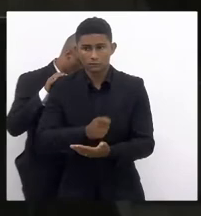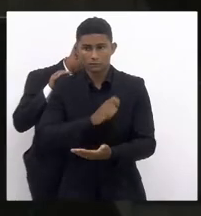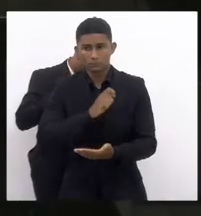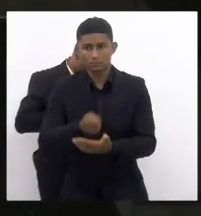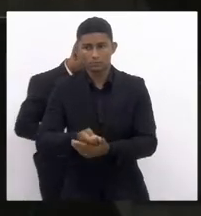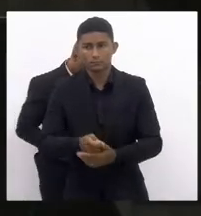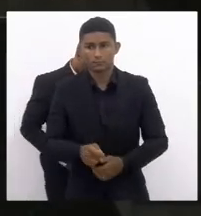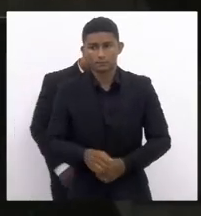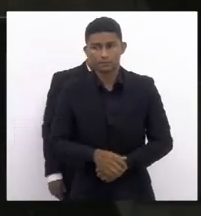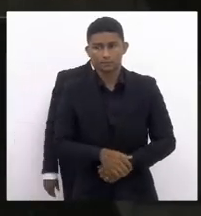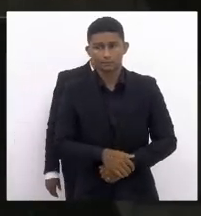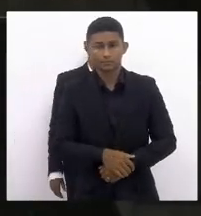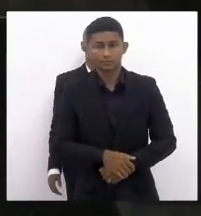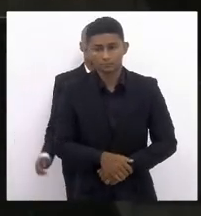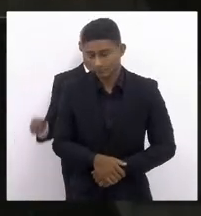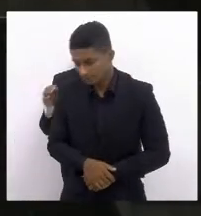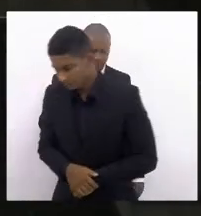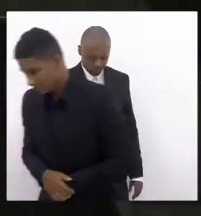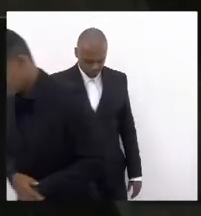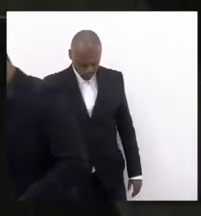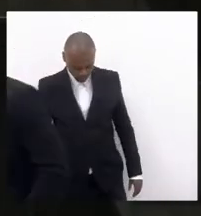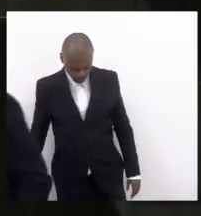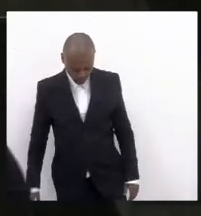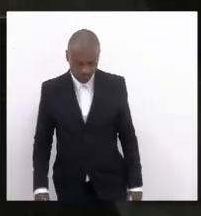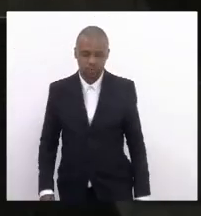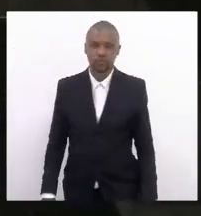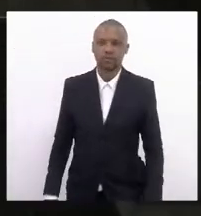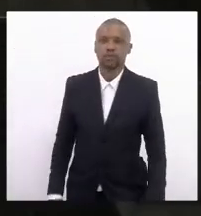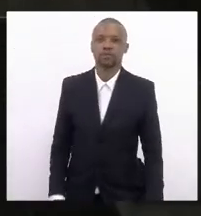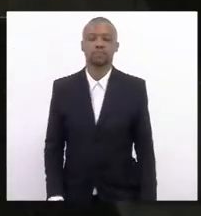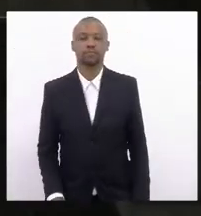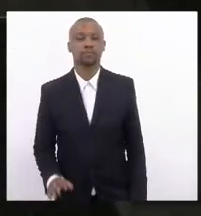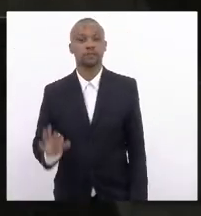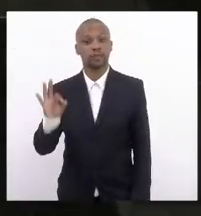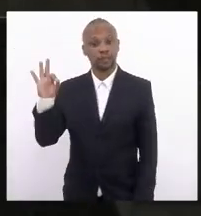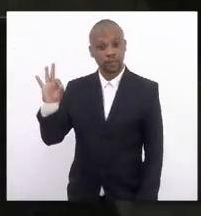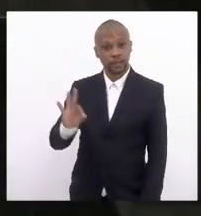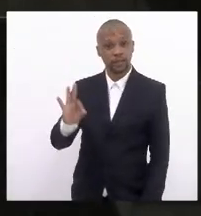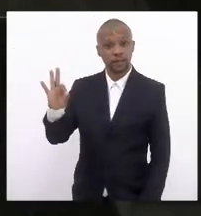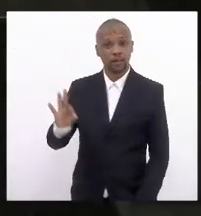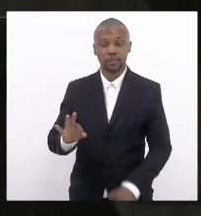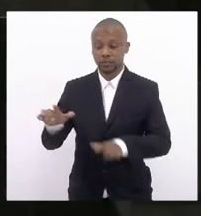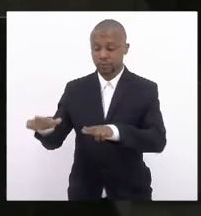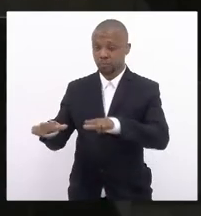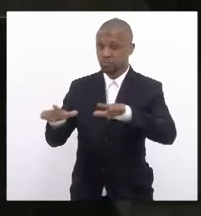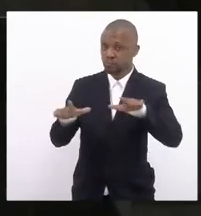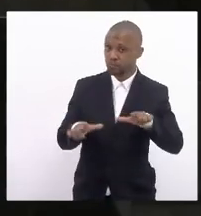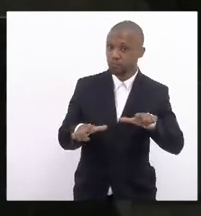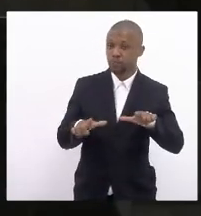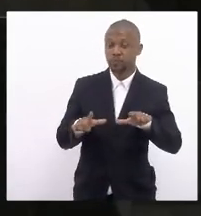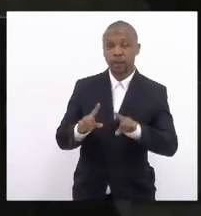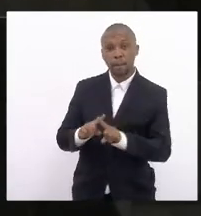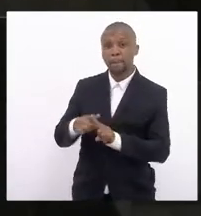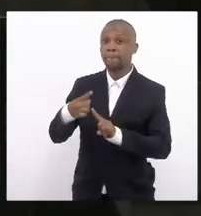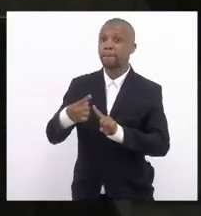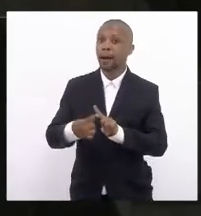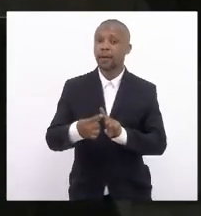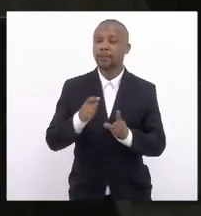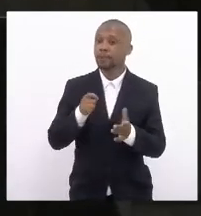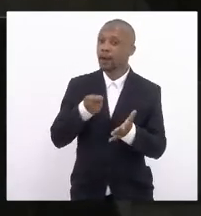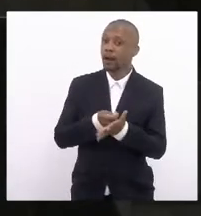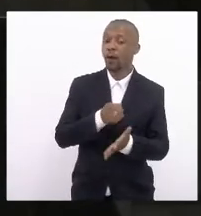além da taxa de recolhimento, da taxa de licenciamento, a taxa de emissão